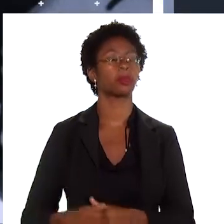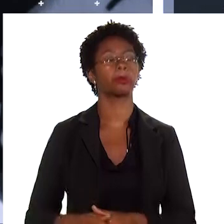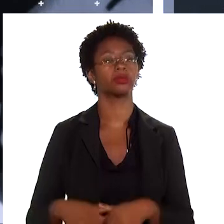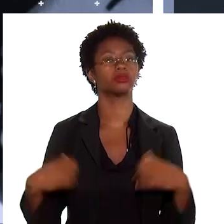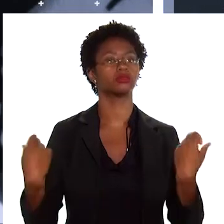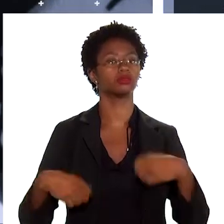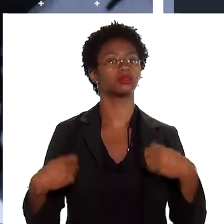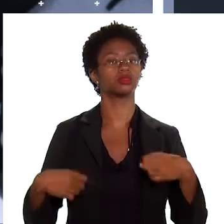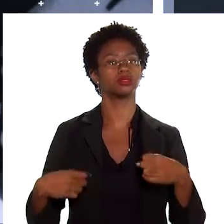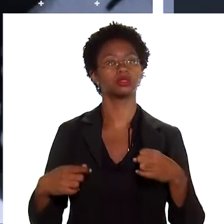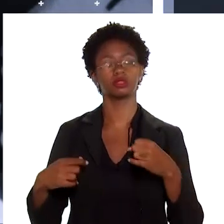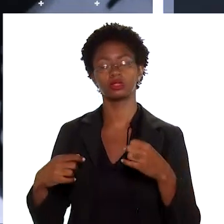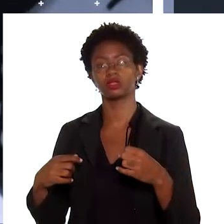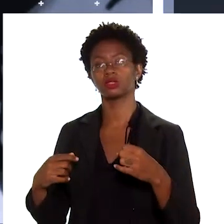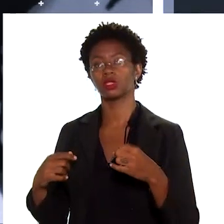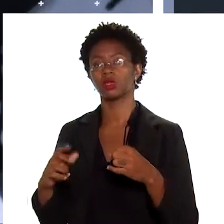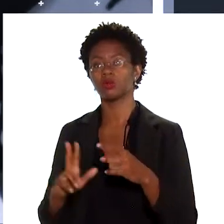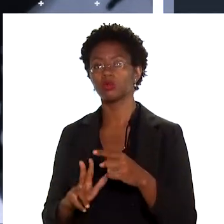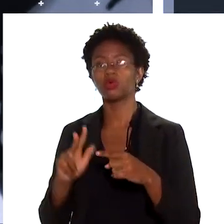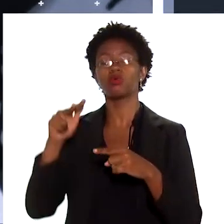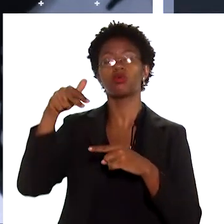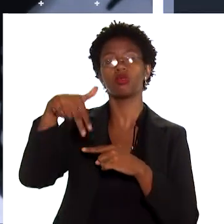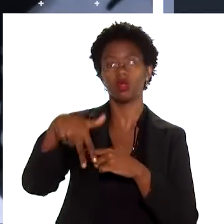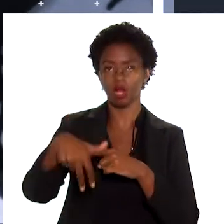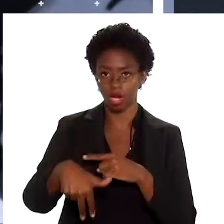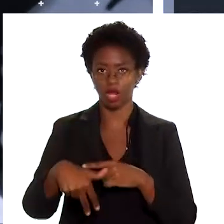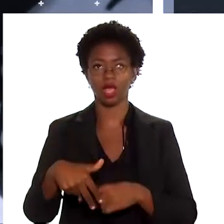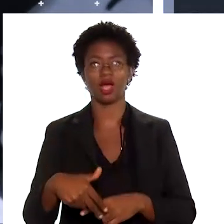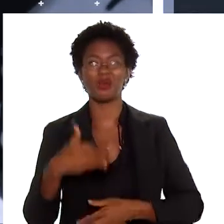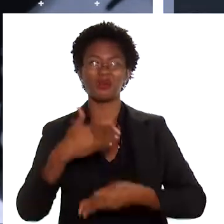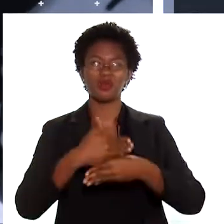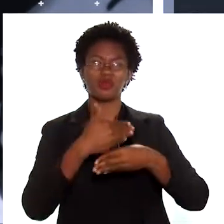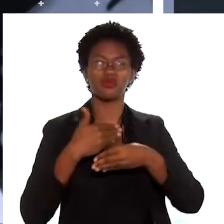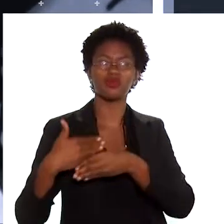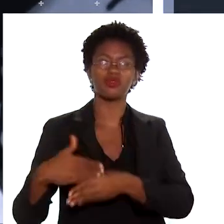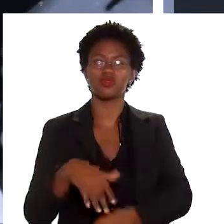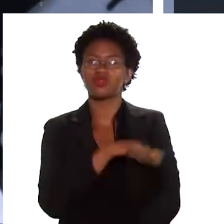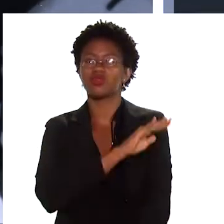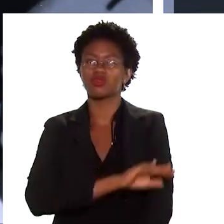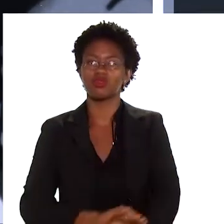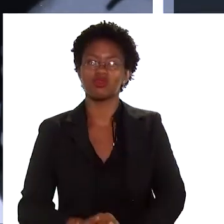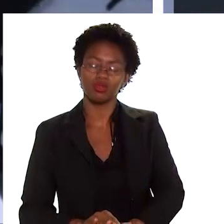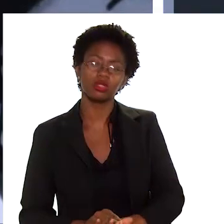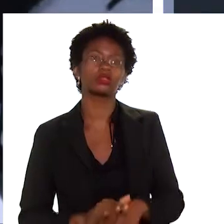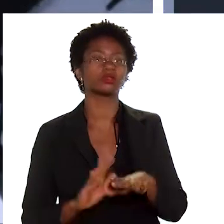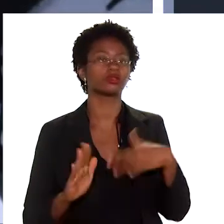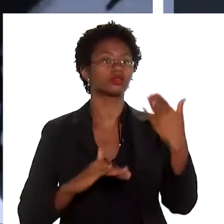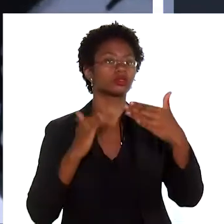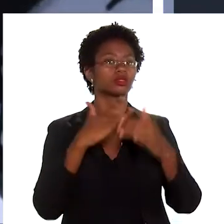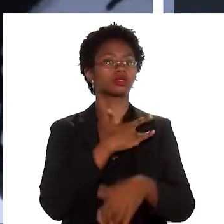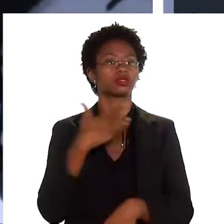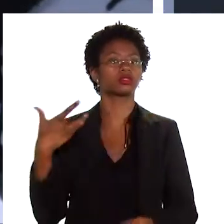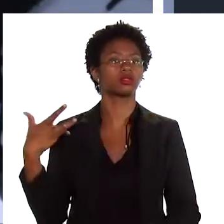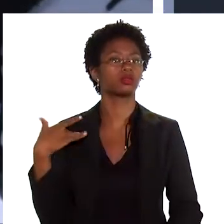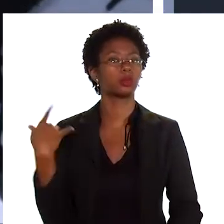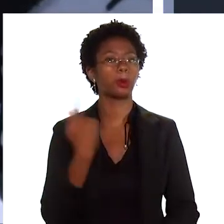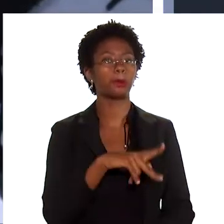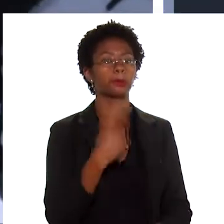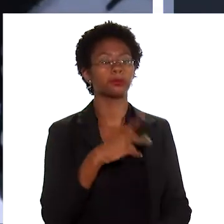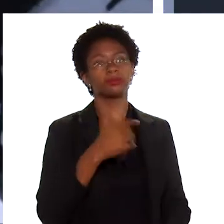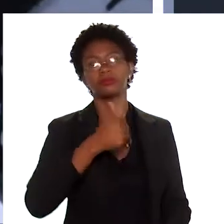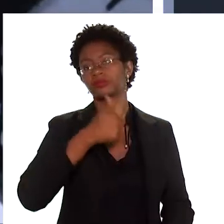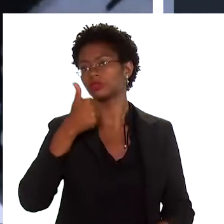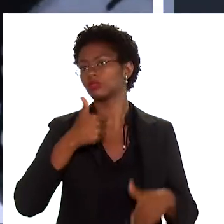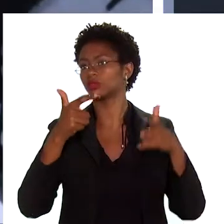entender e vencer barreiras culturais que o levem a pensar que a saúde dele está em